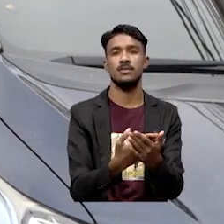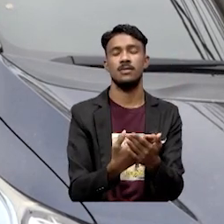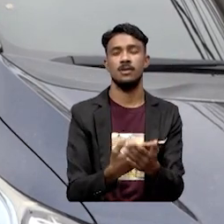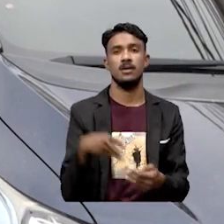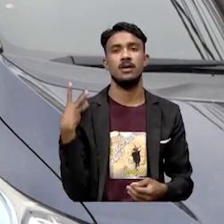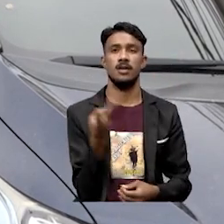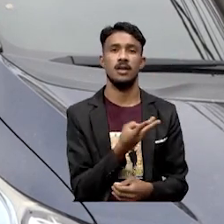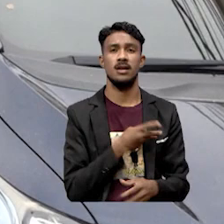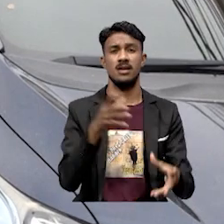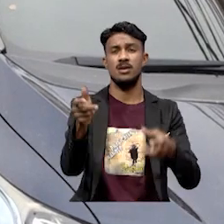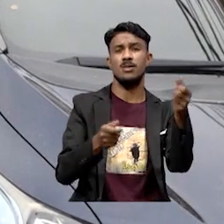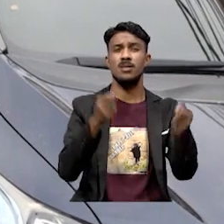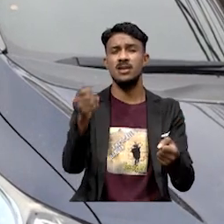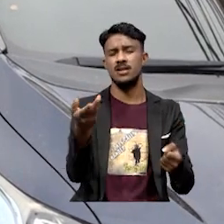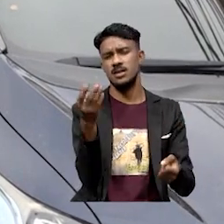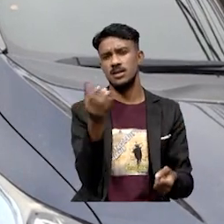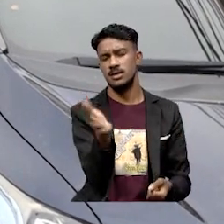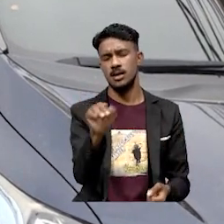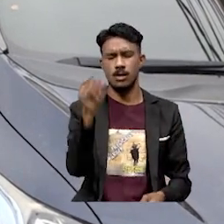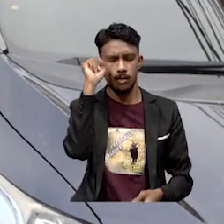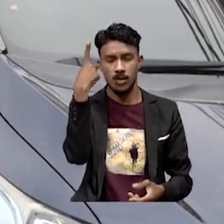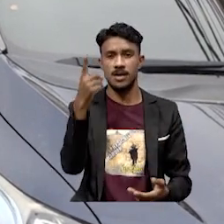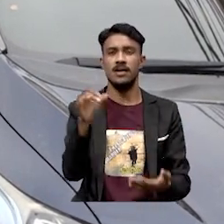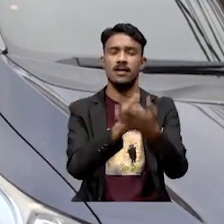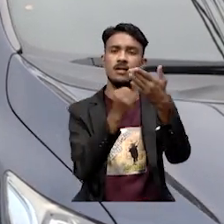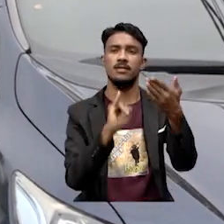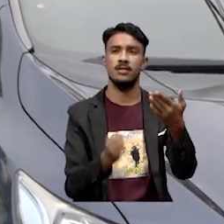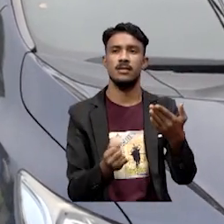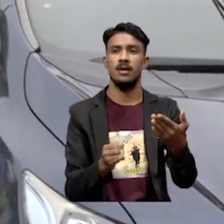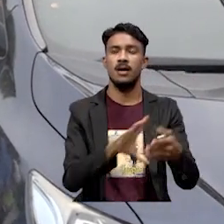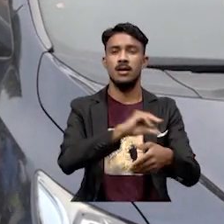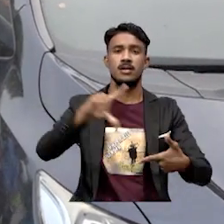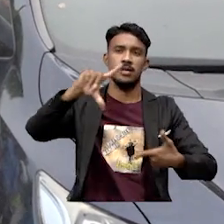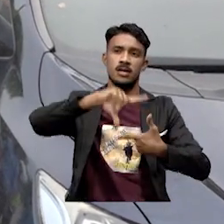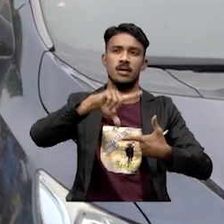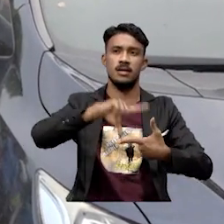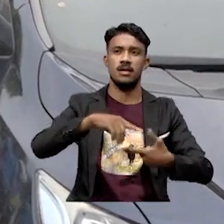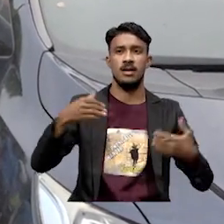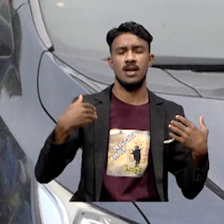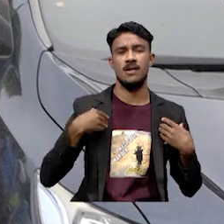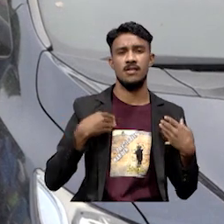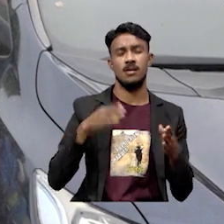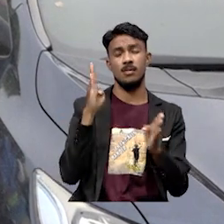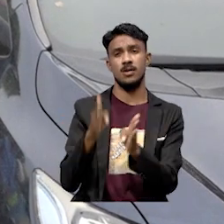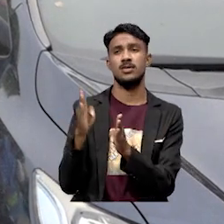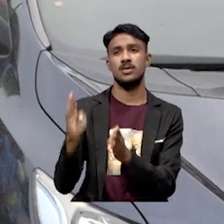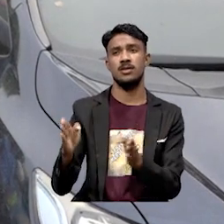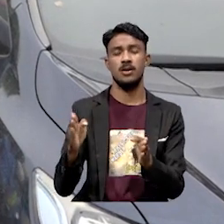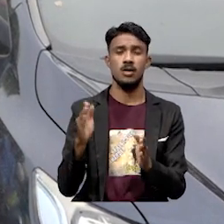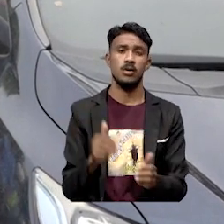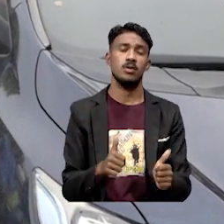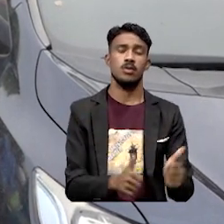itene kondutor sirne komprende sinais tama sede atu hetang karta kondusau ane sahau ni ane ia prosesu ida tuir nine